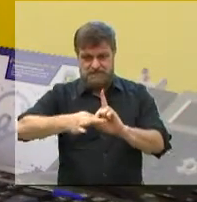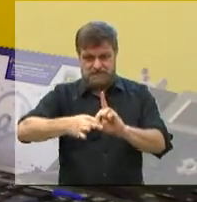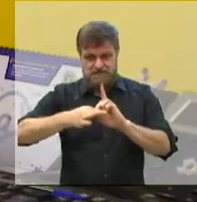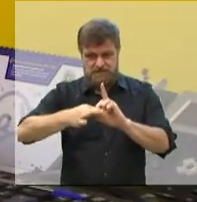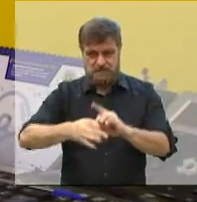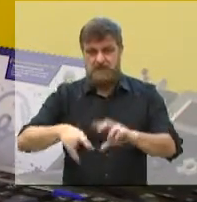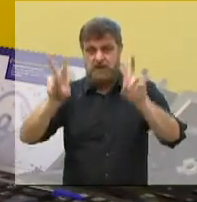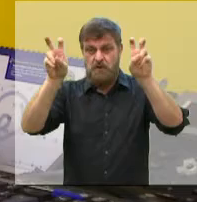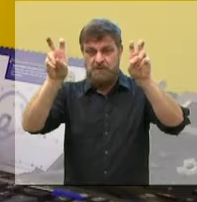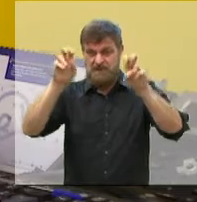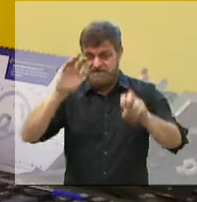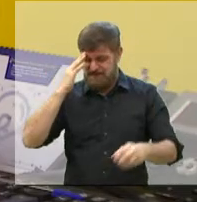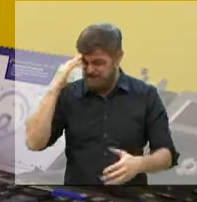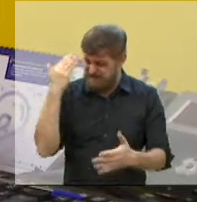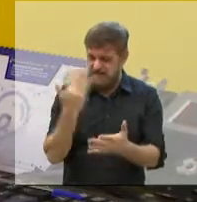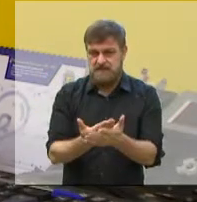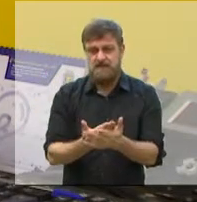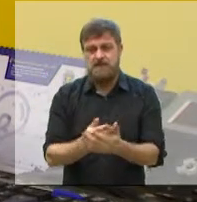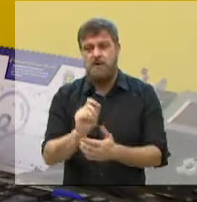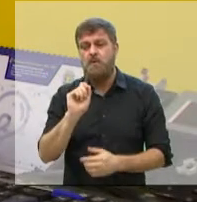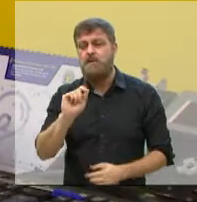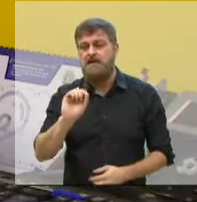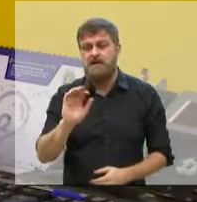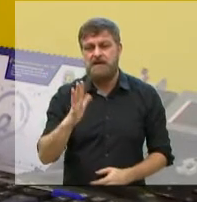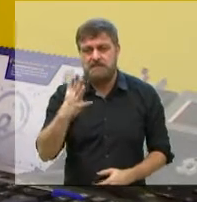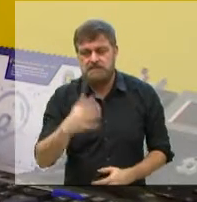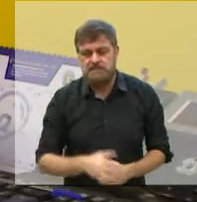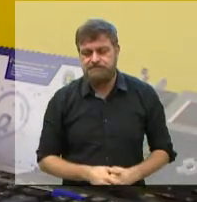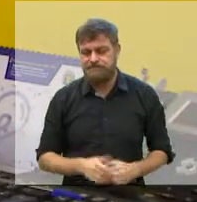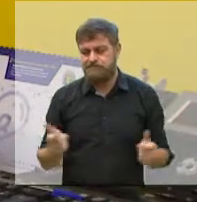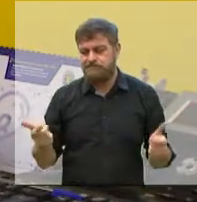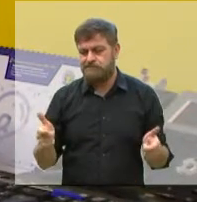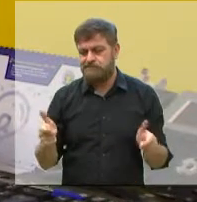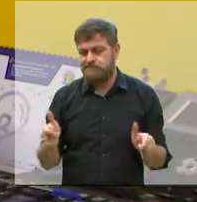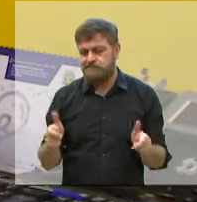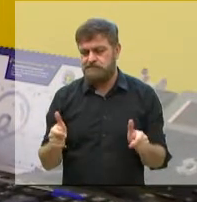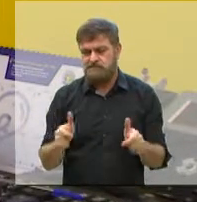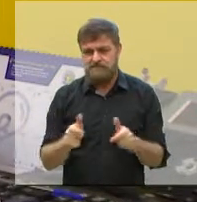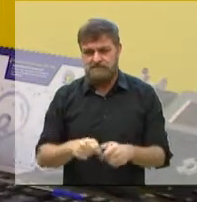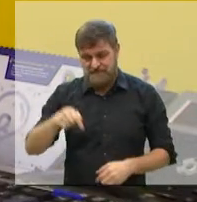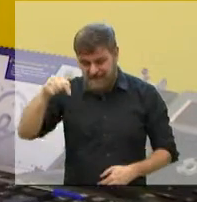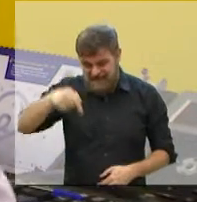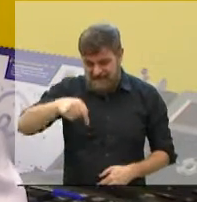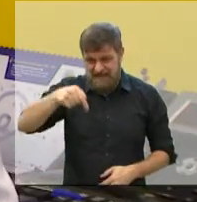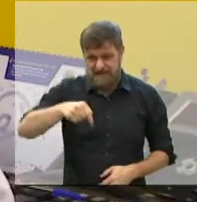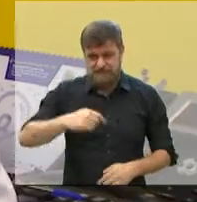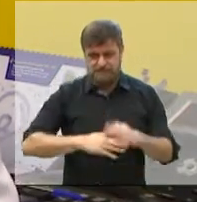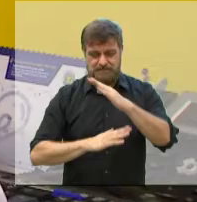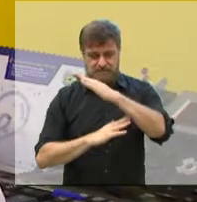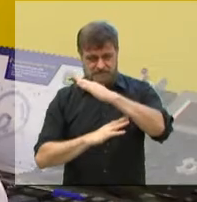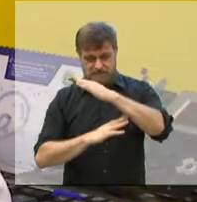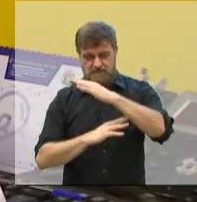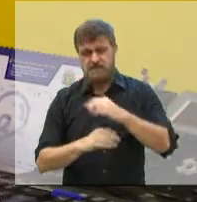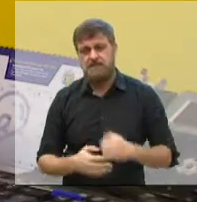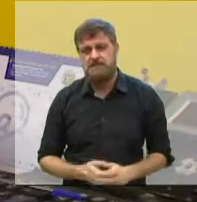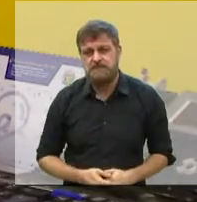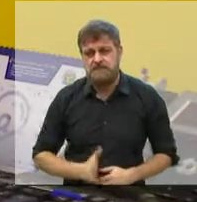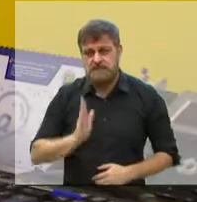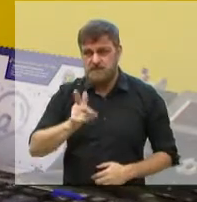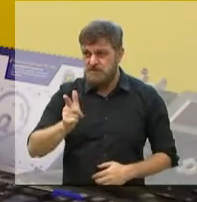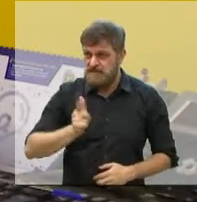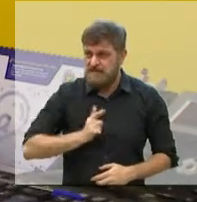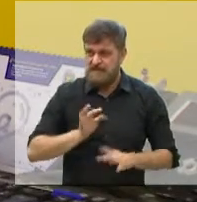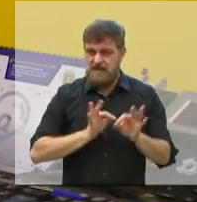para aquilo que você acredita, mas infelizmente não é isso que ocorre. Aqui na Câmara Municipal de Campinas, a gente tem